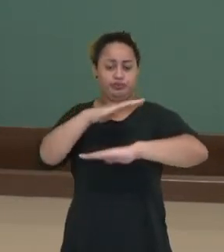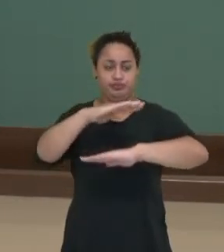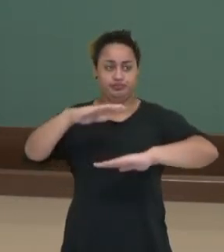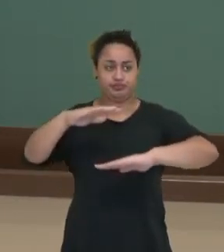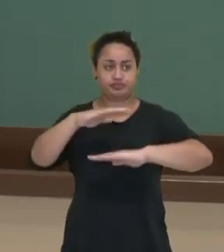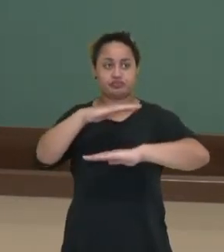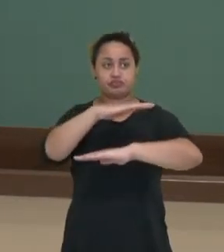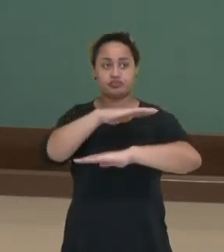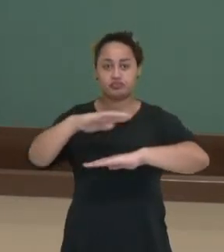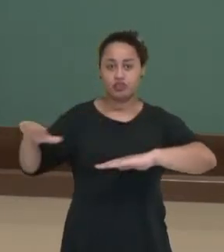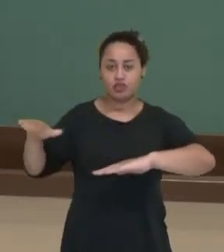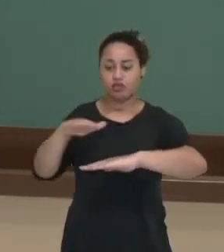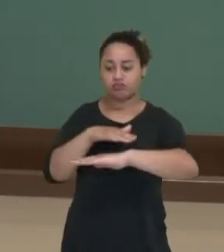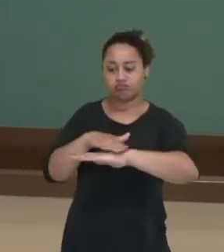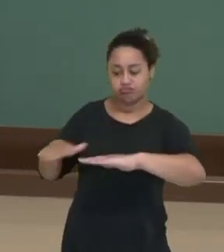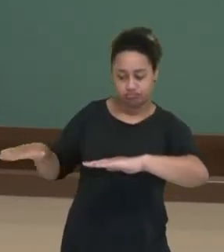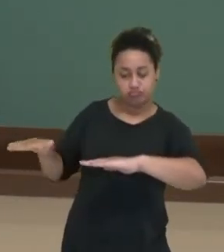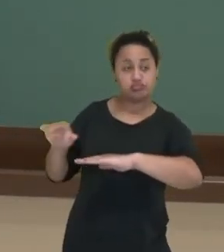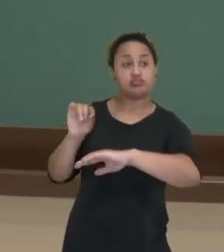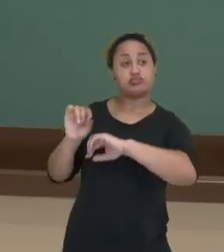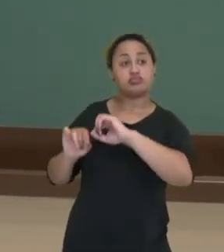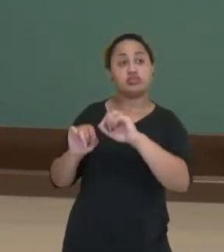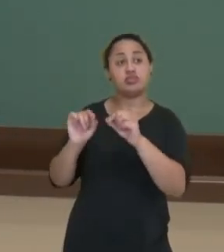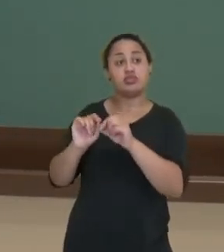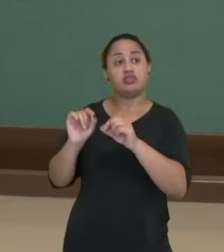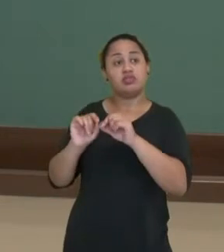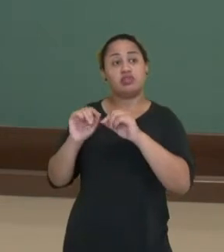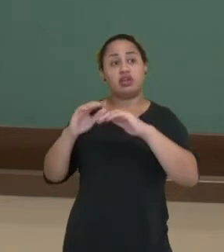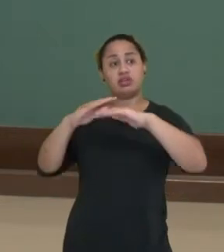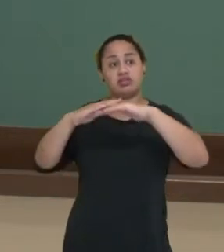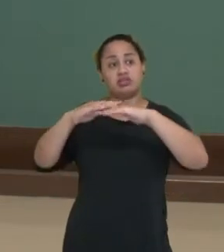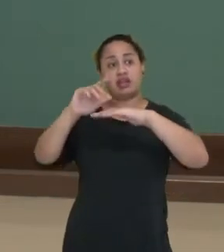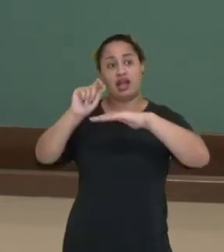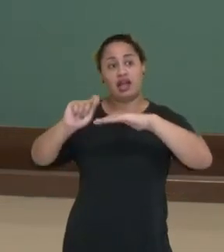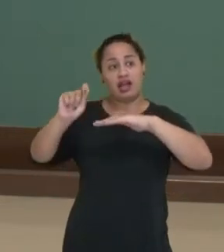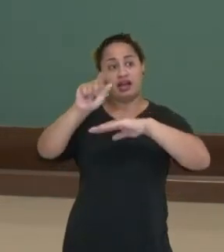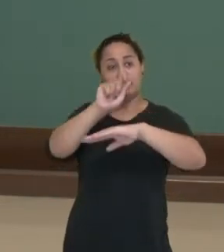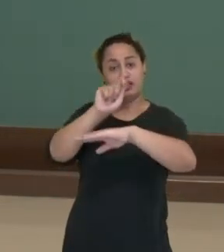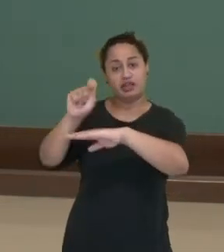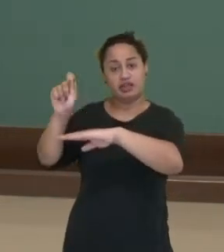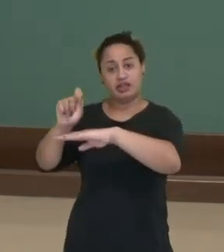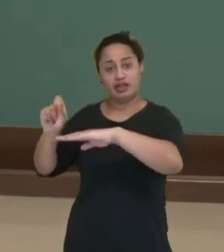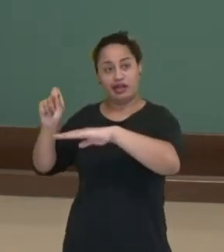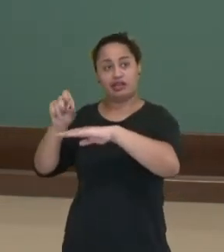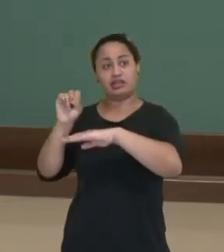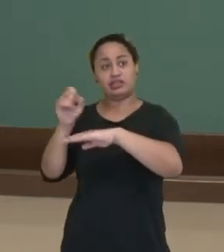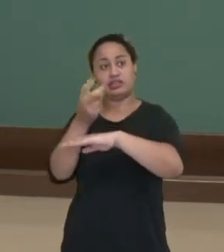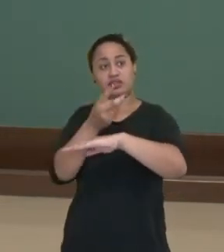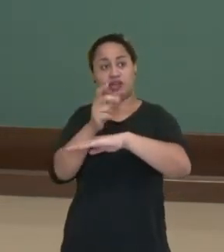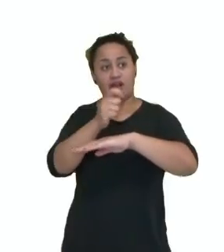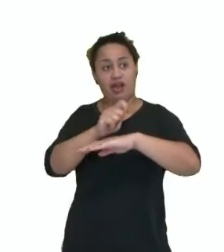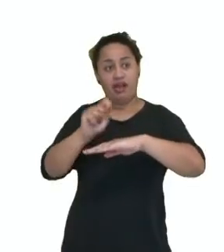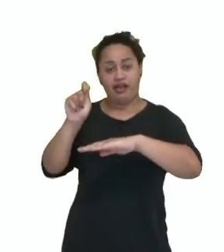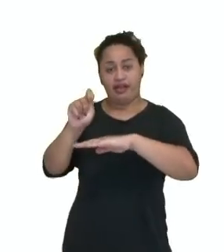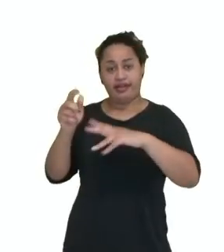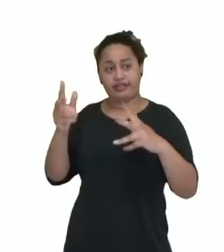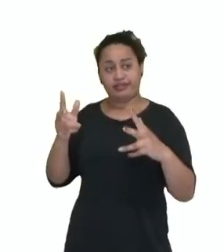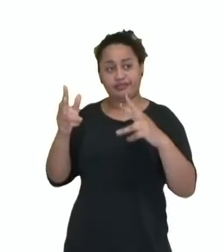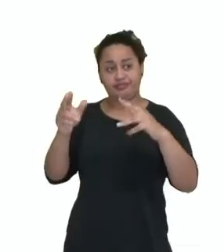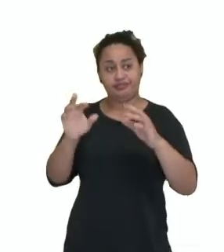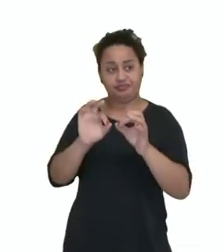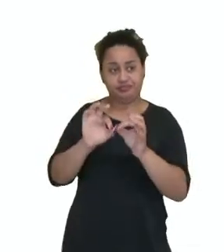estão cortando os dois prismas e estão formando duas áreas. Se essas duas áreas forem iguais